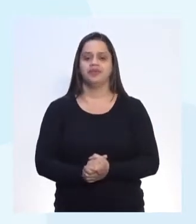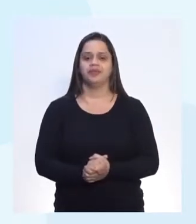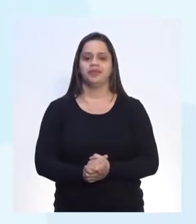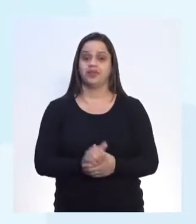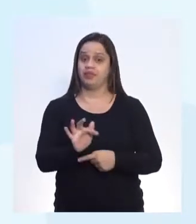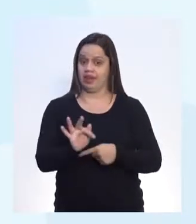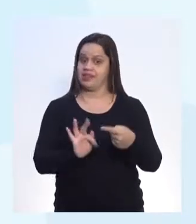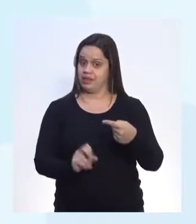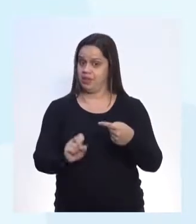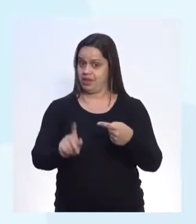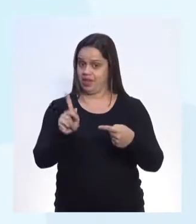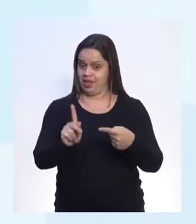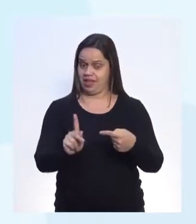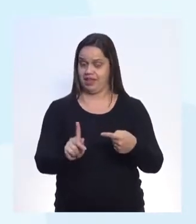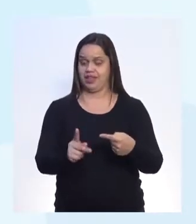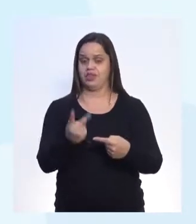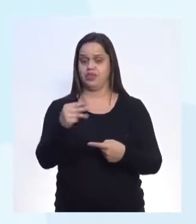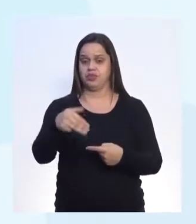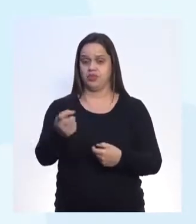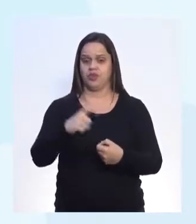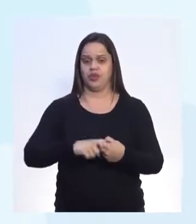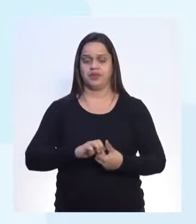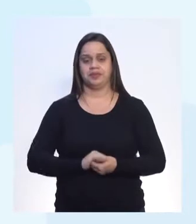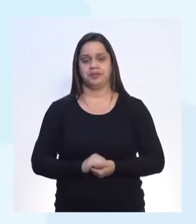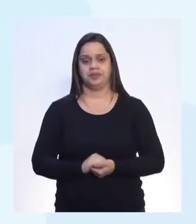por enquanto, tá bom? 2 minutinhos a gente já retorna.